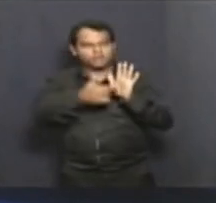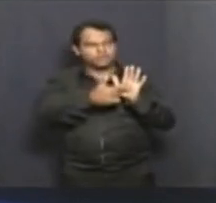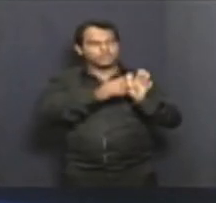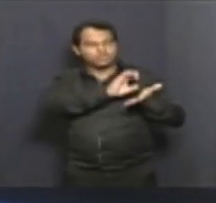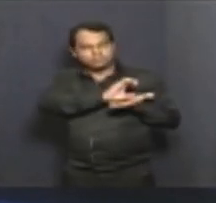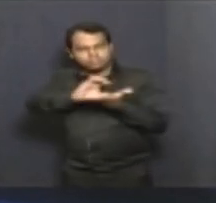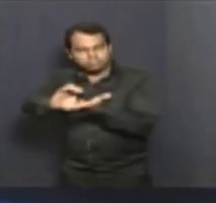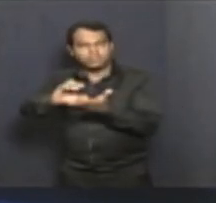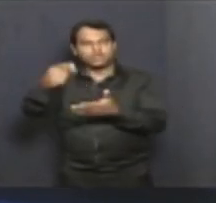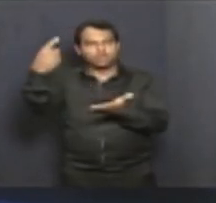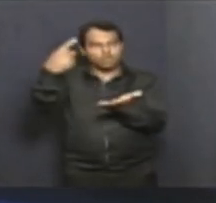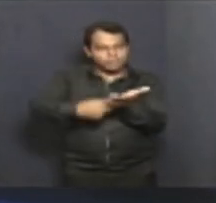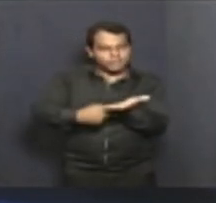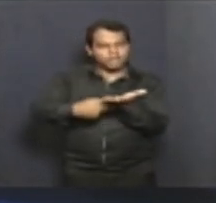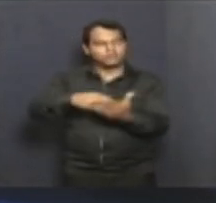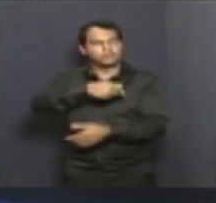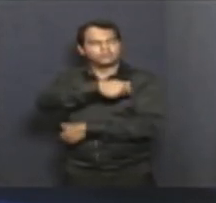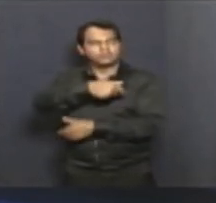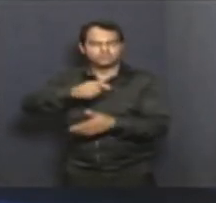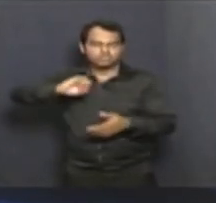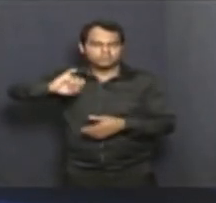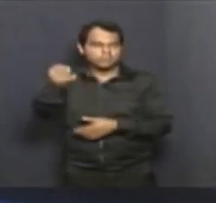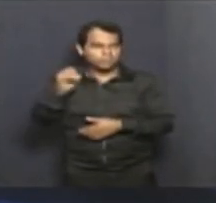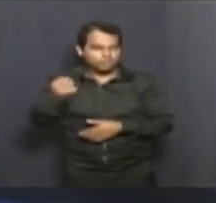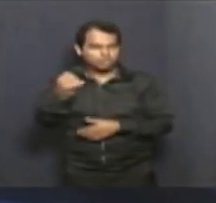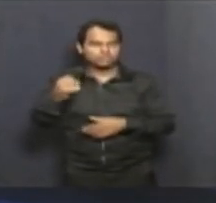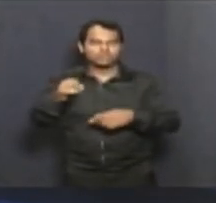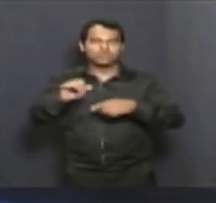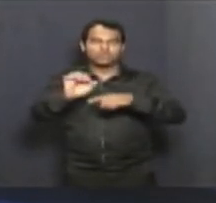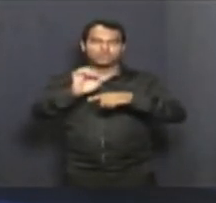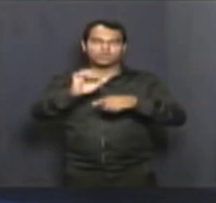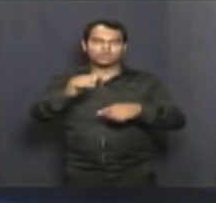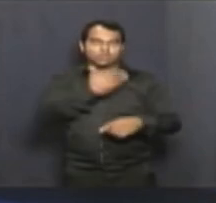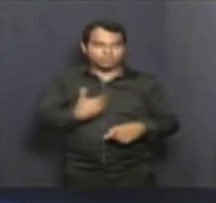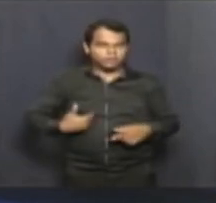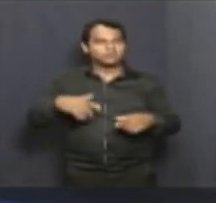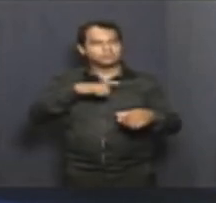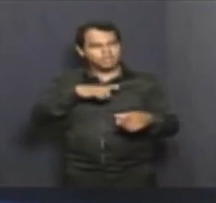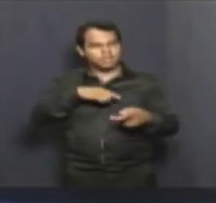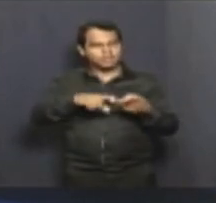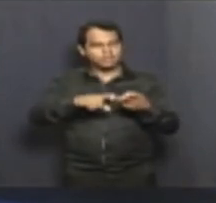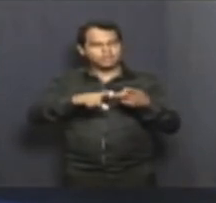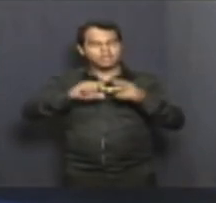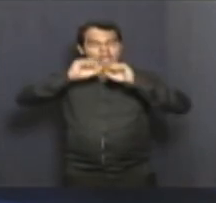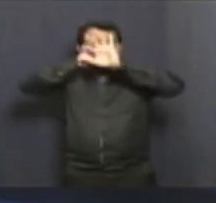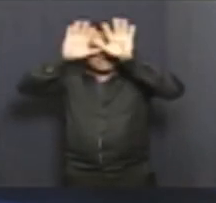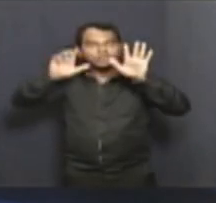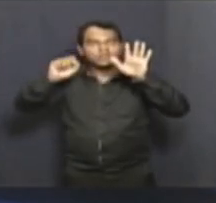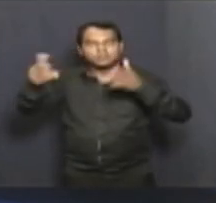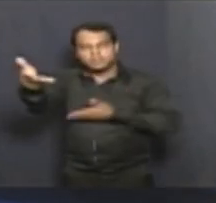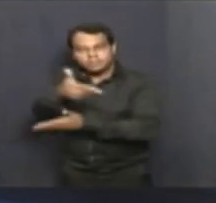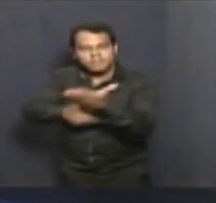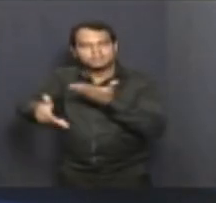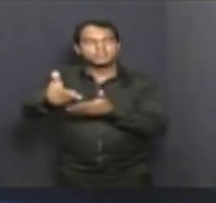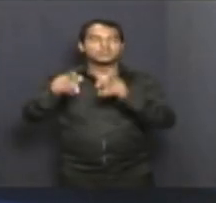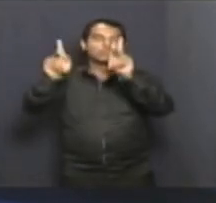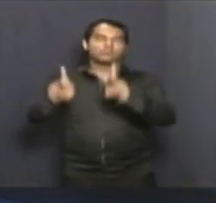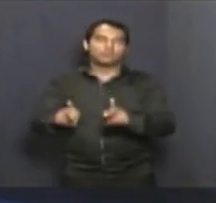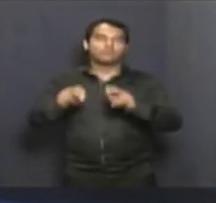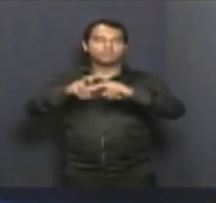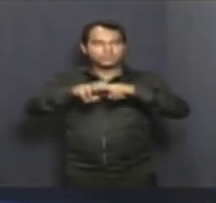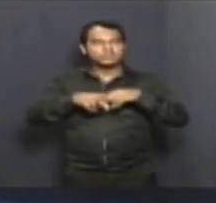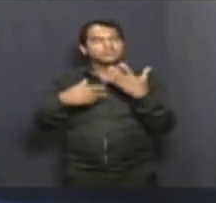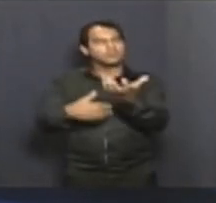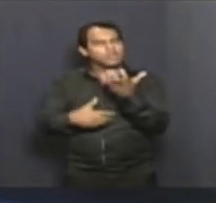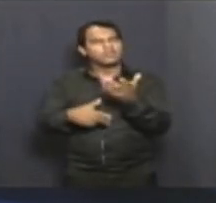no apoio fiscal que a gente é que o estado faz e clareza a gente faz com a participação popular por isso que nós queremos com certeza